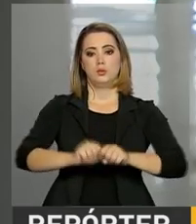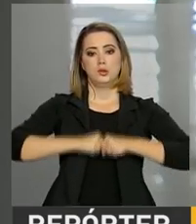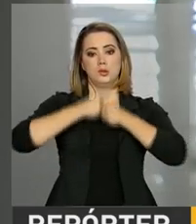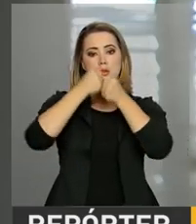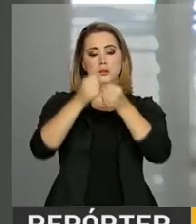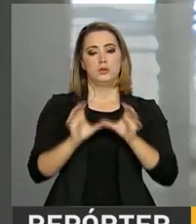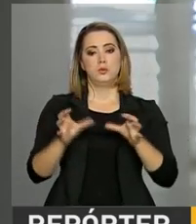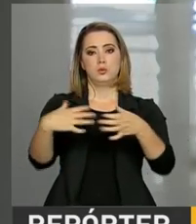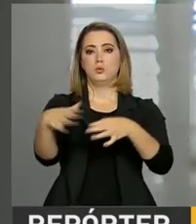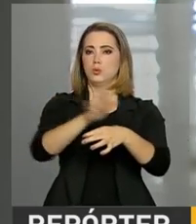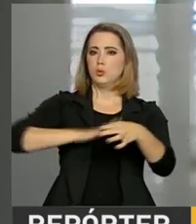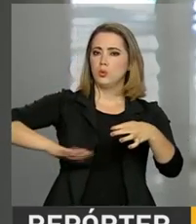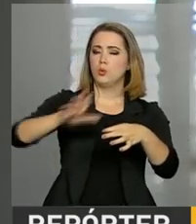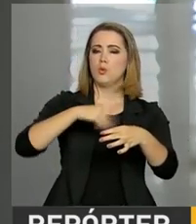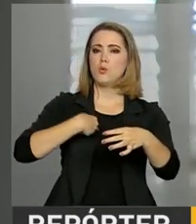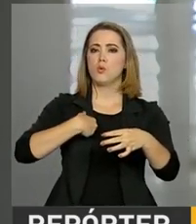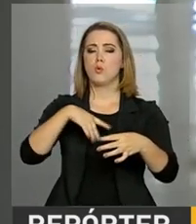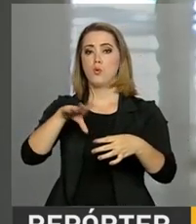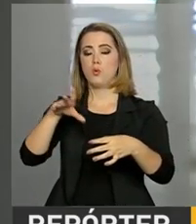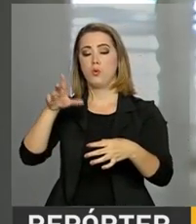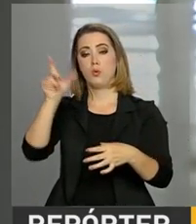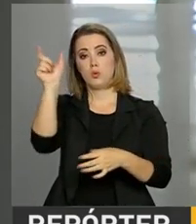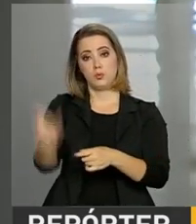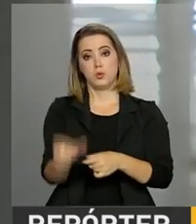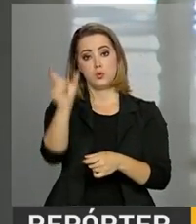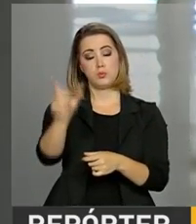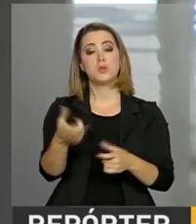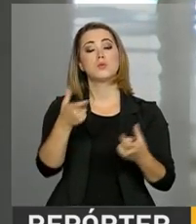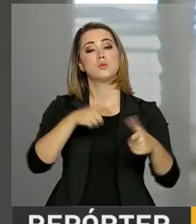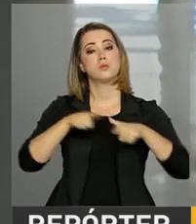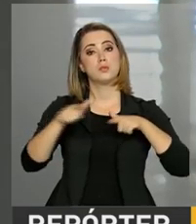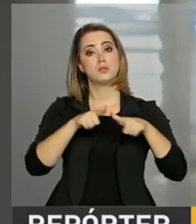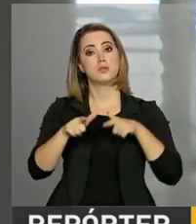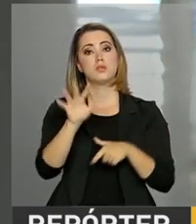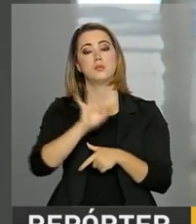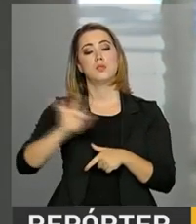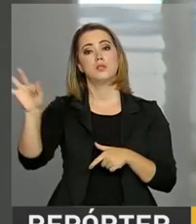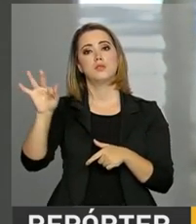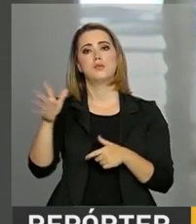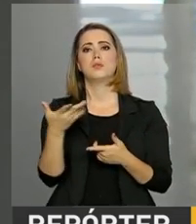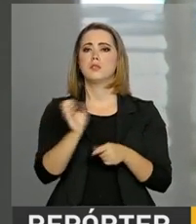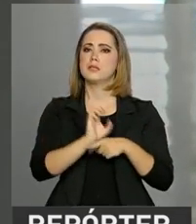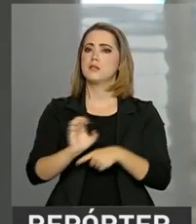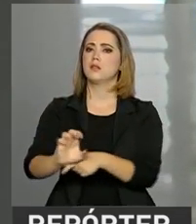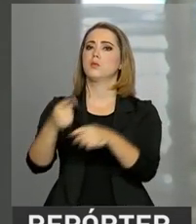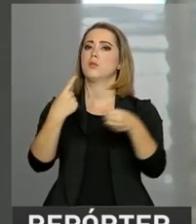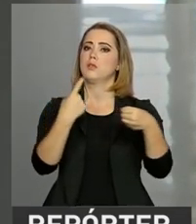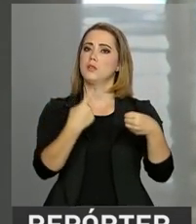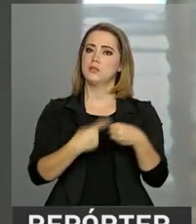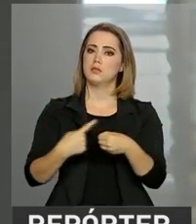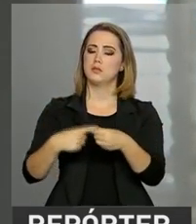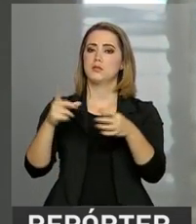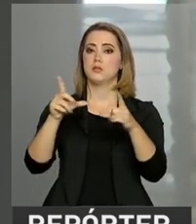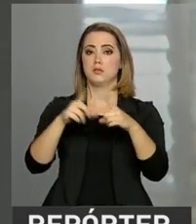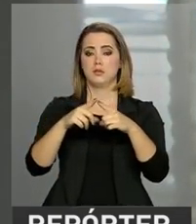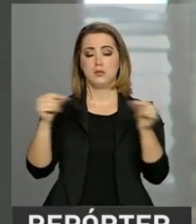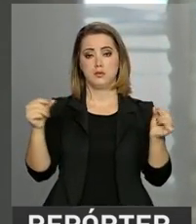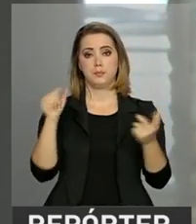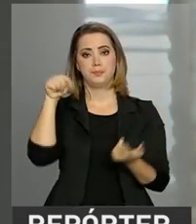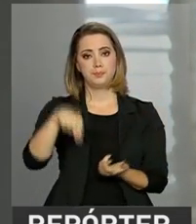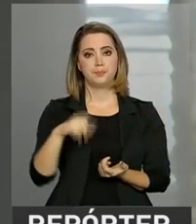agentes penitenciários federais estaduais e do distrito federal o grupo vai atuar em situações extraordinárias de